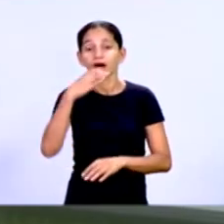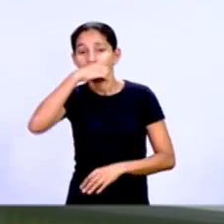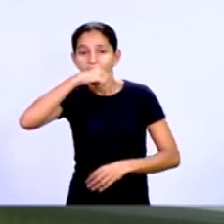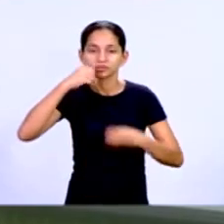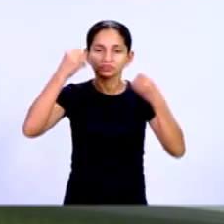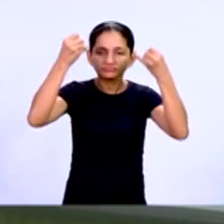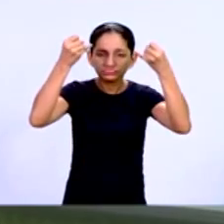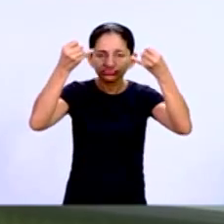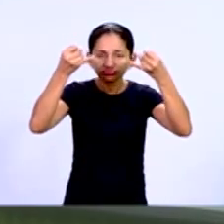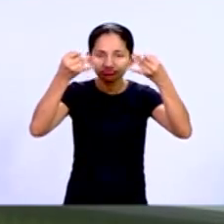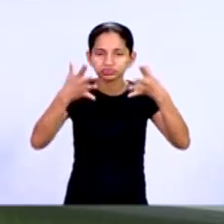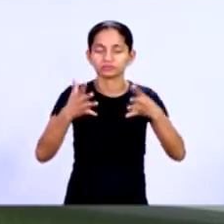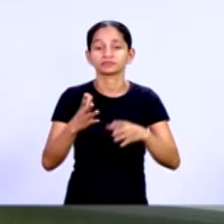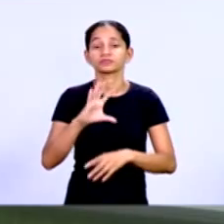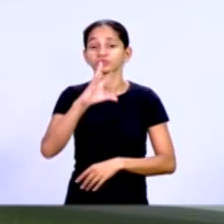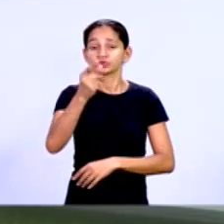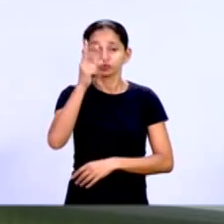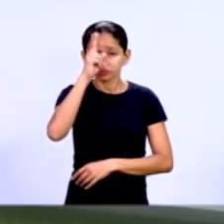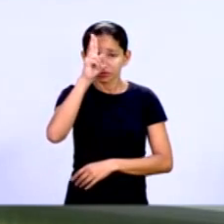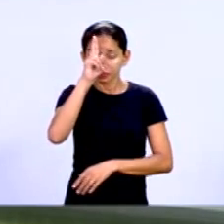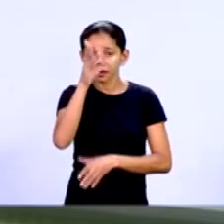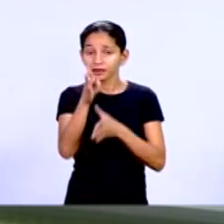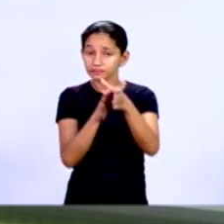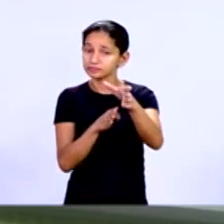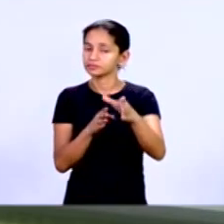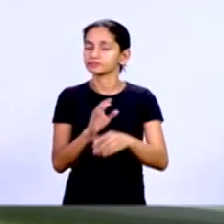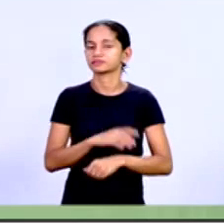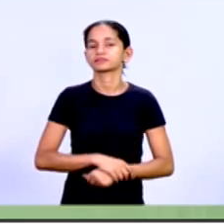todas as informações. Então vamos avançar nele.